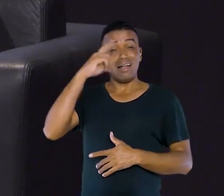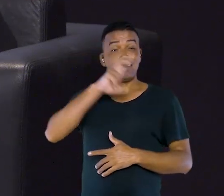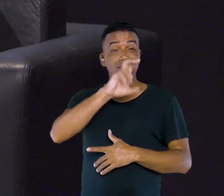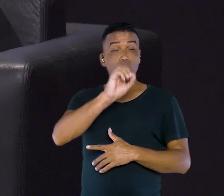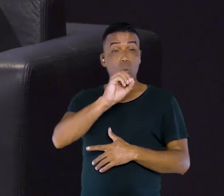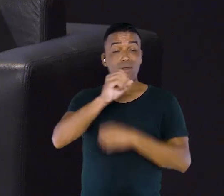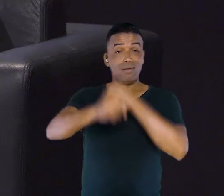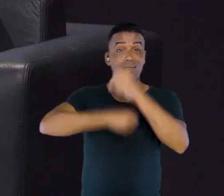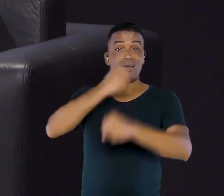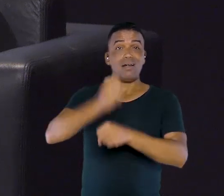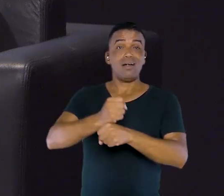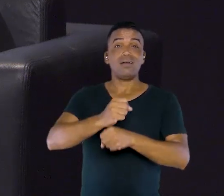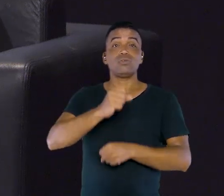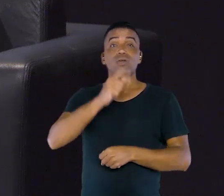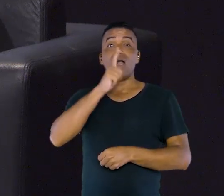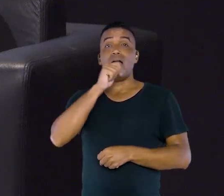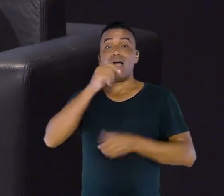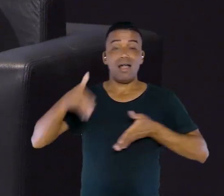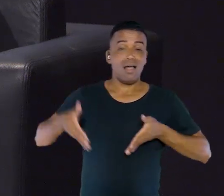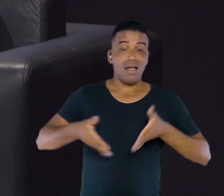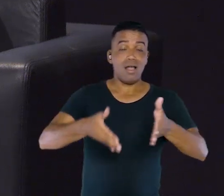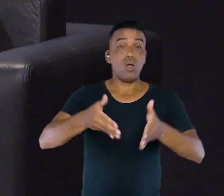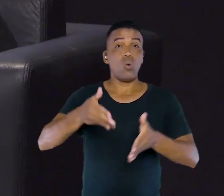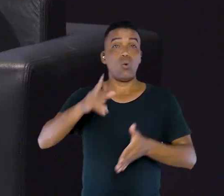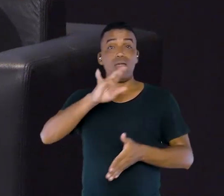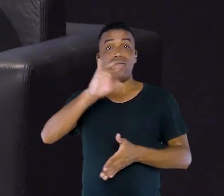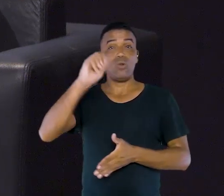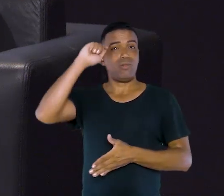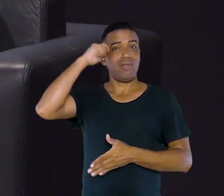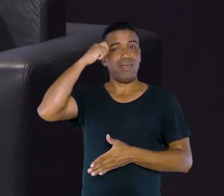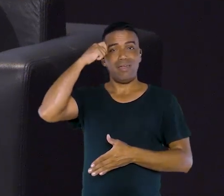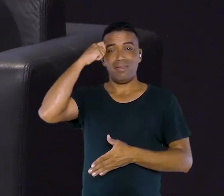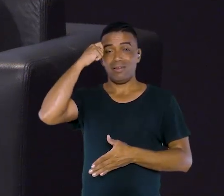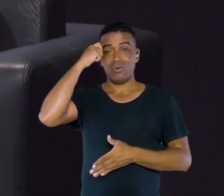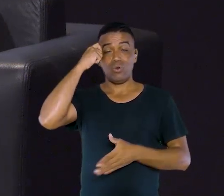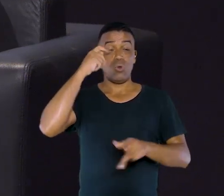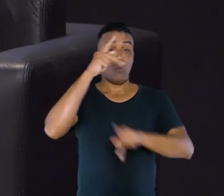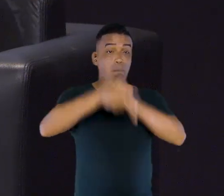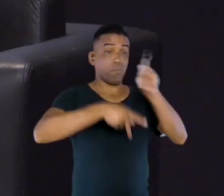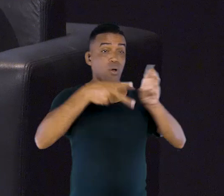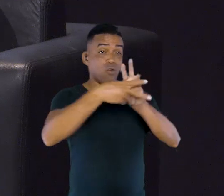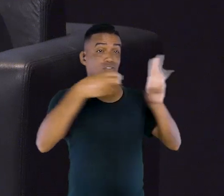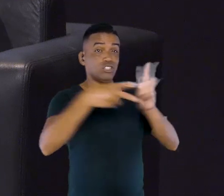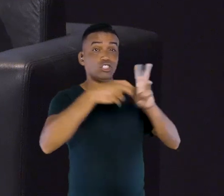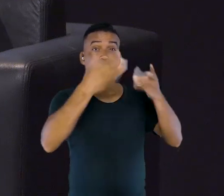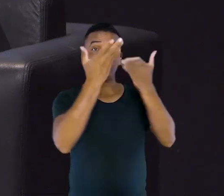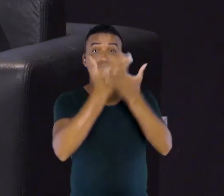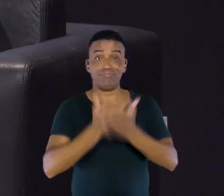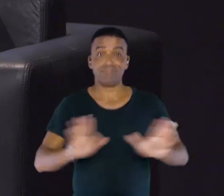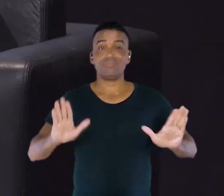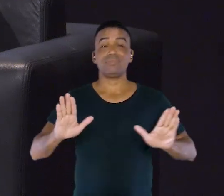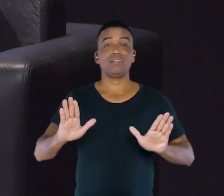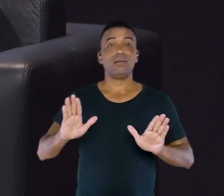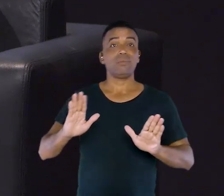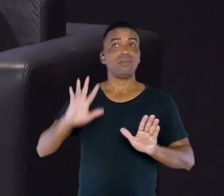daqui uns 50 o Rio Negro não existir. Os 23 povos não existem, porque do jeito que está indo as